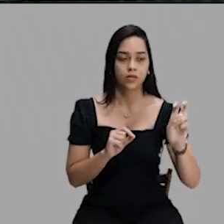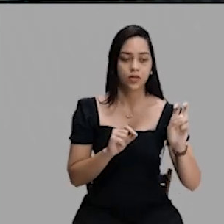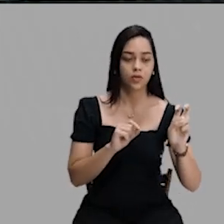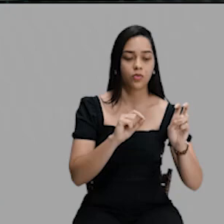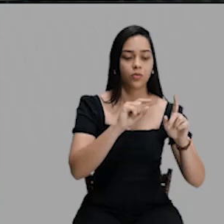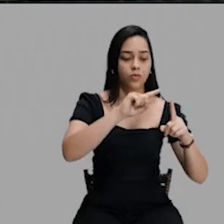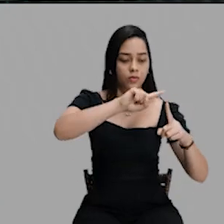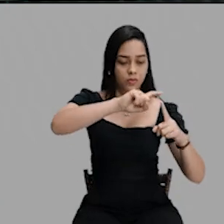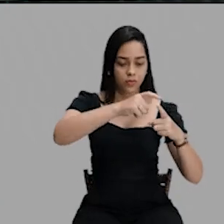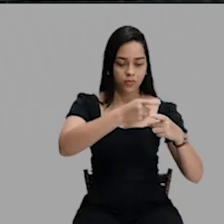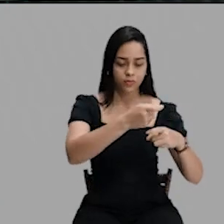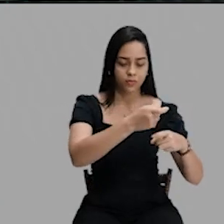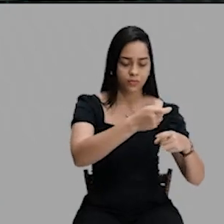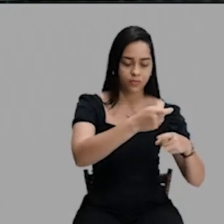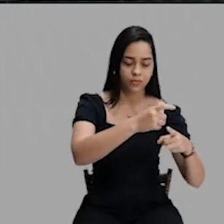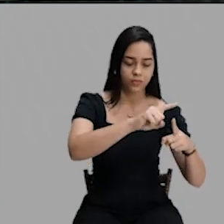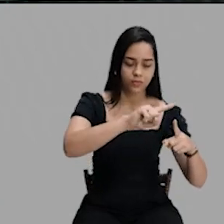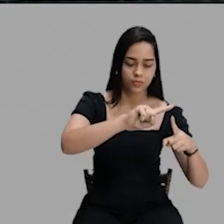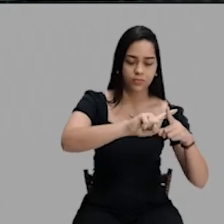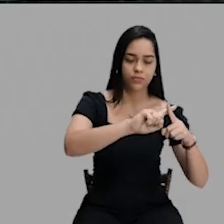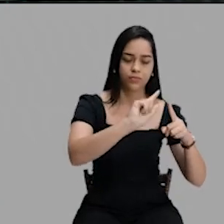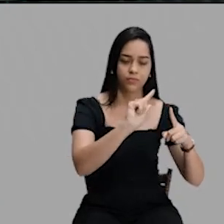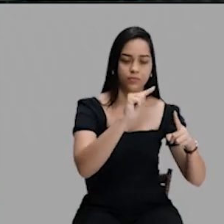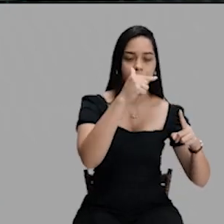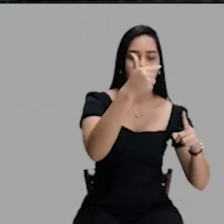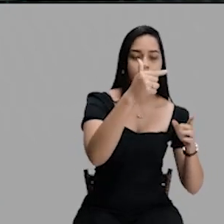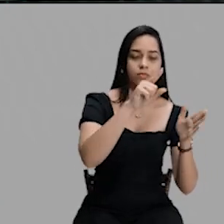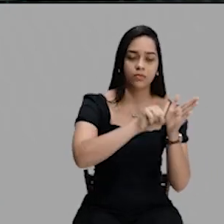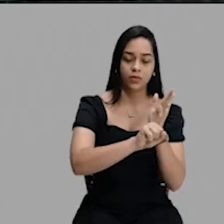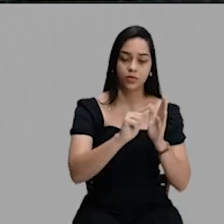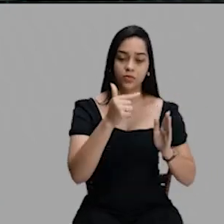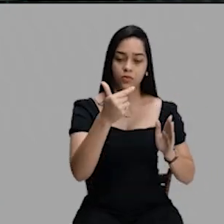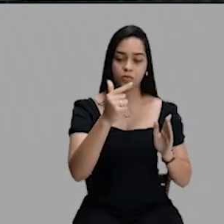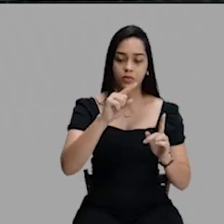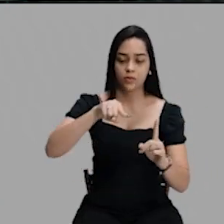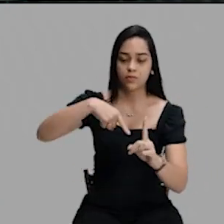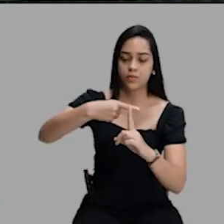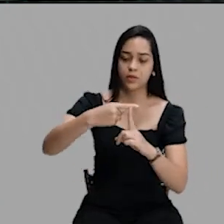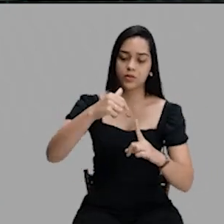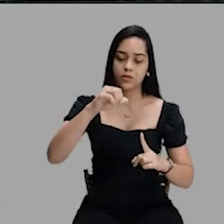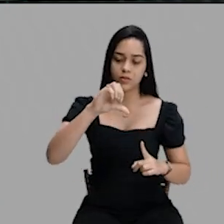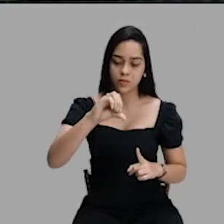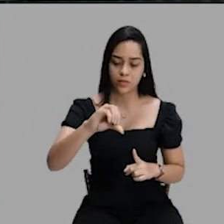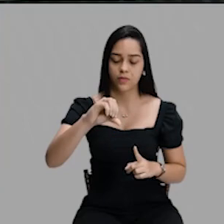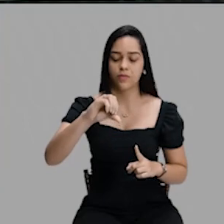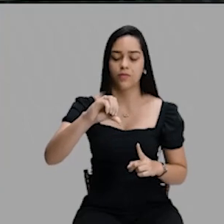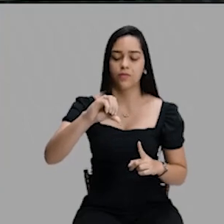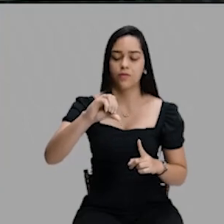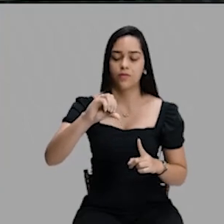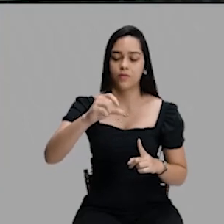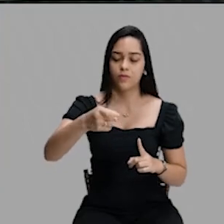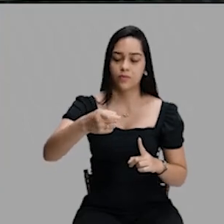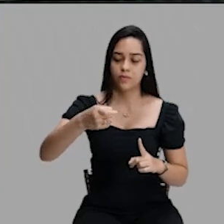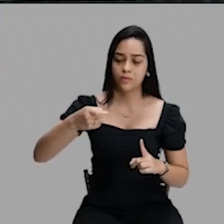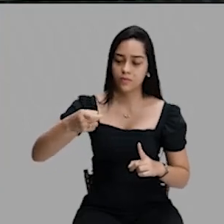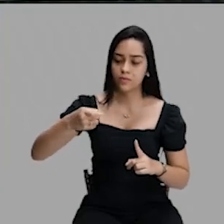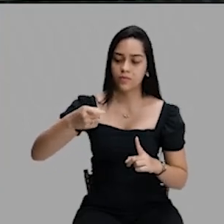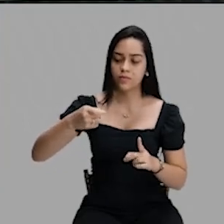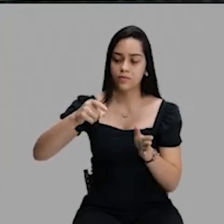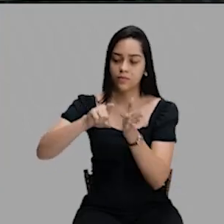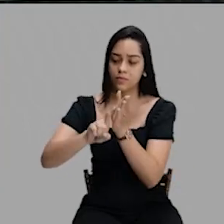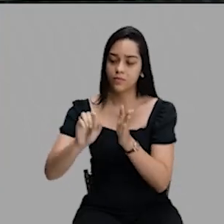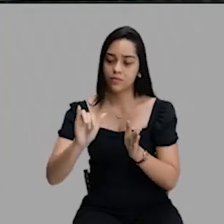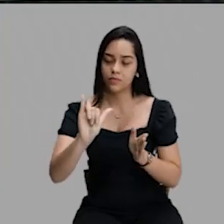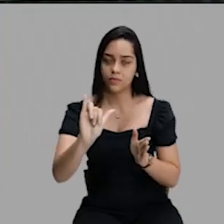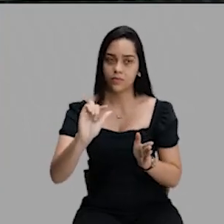x menos 2 ao quadrado, mais 9 multiplicado por y menos